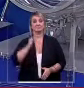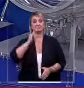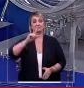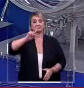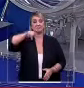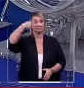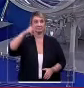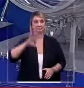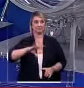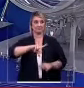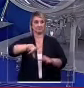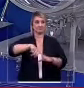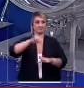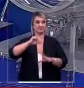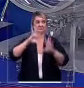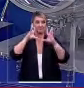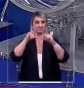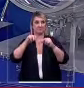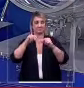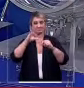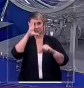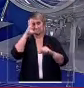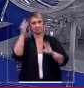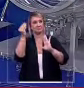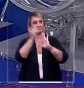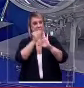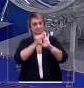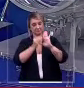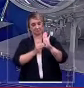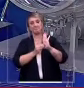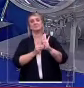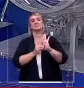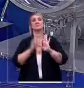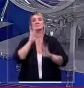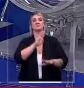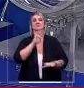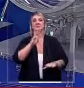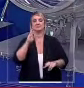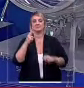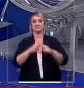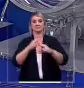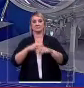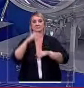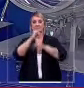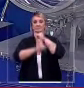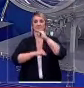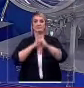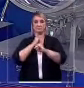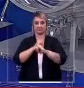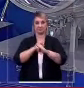após a apuração, todos os resultados são publicados na página da Caixa na internet,